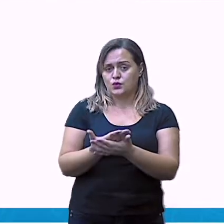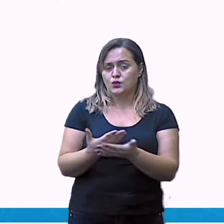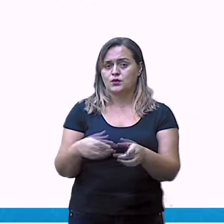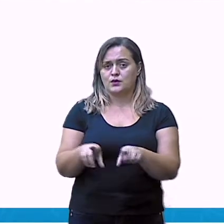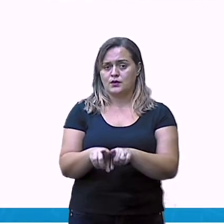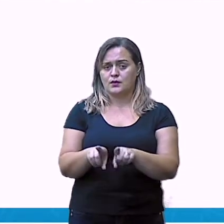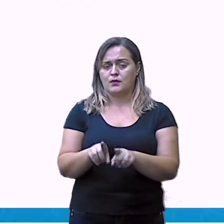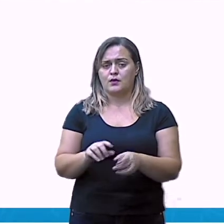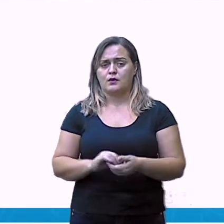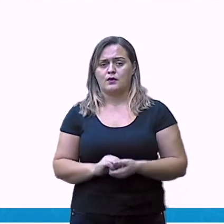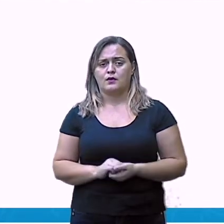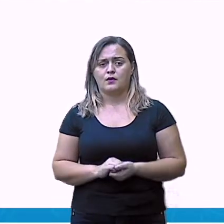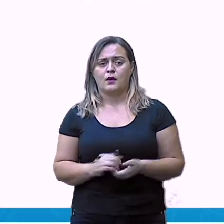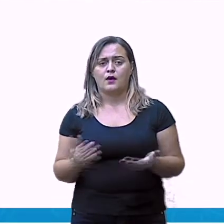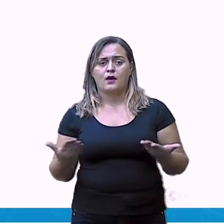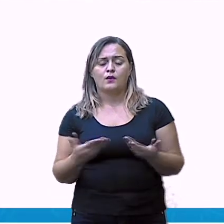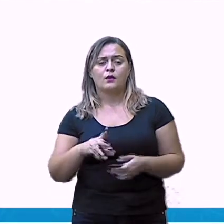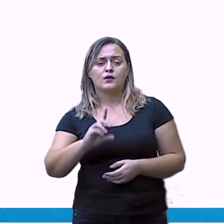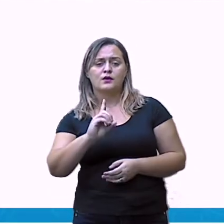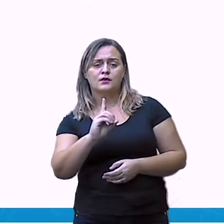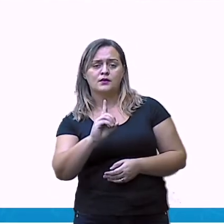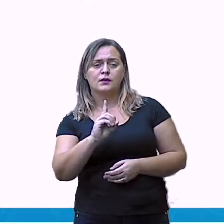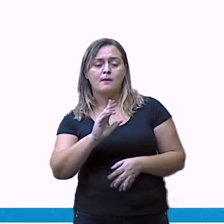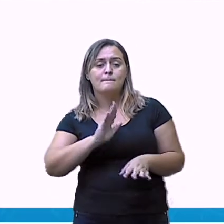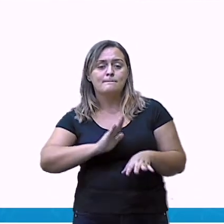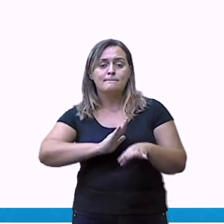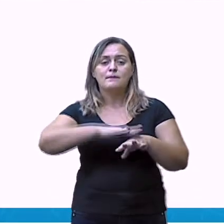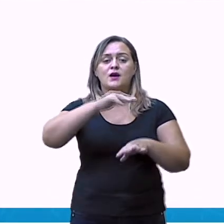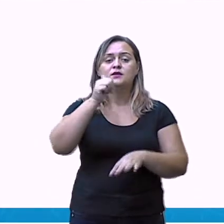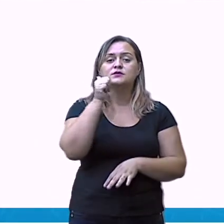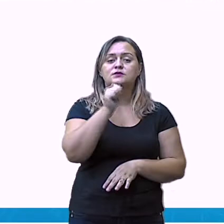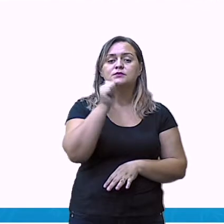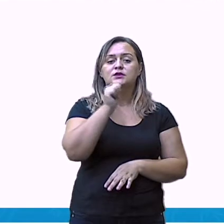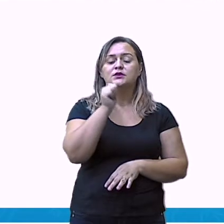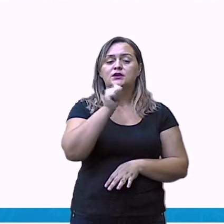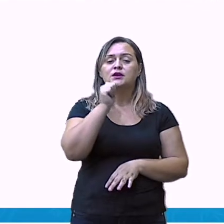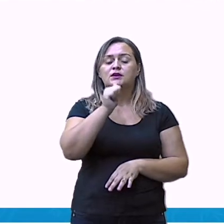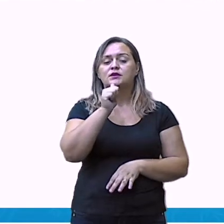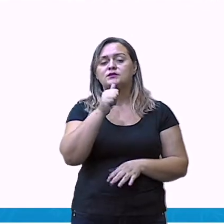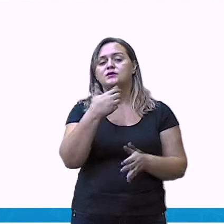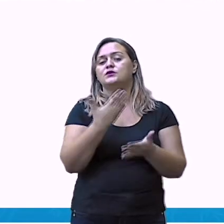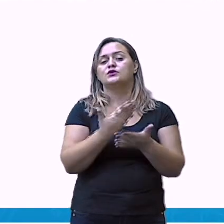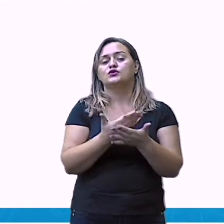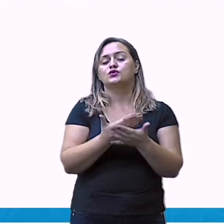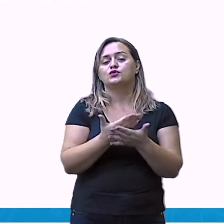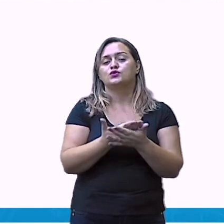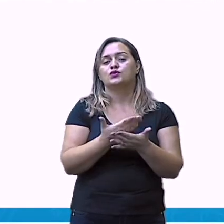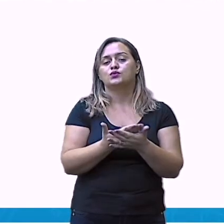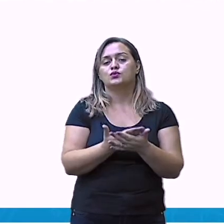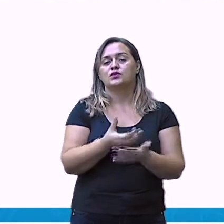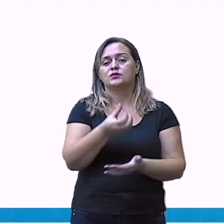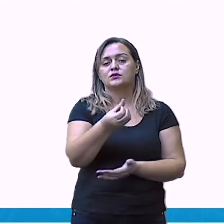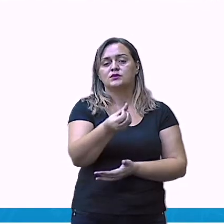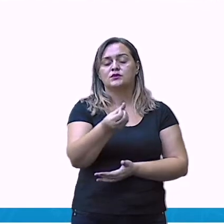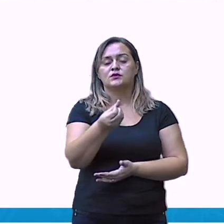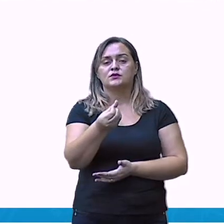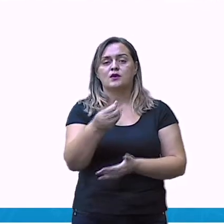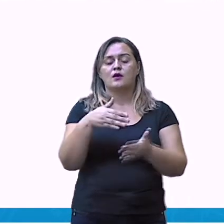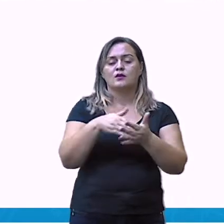porcentagem. E por último, mais meninas estudam de 6 a 8 horas por